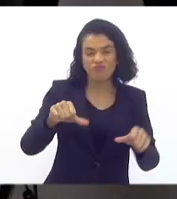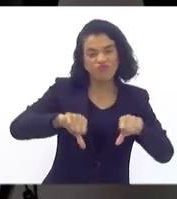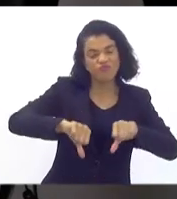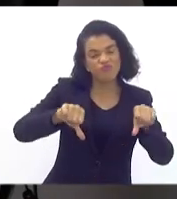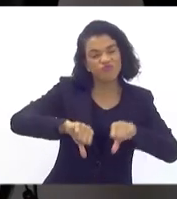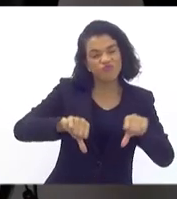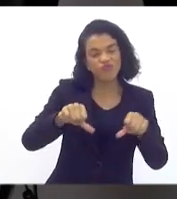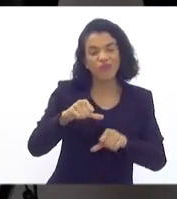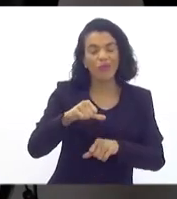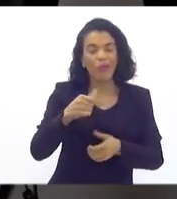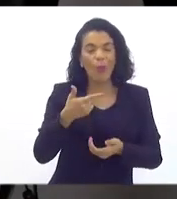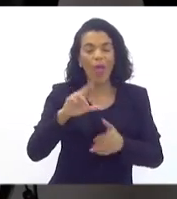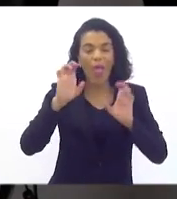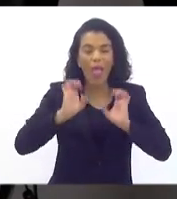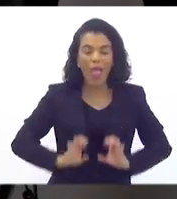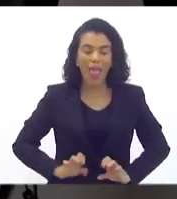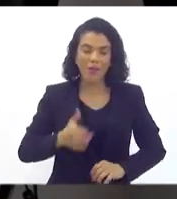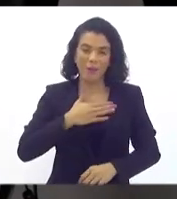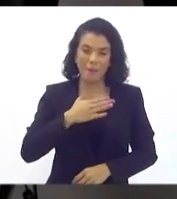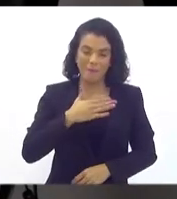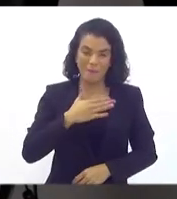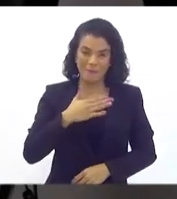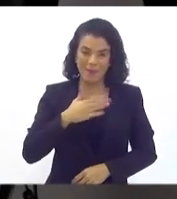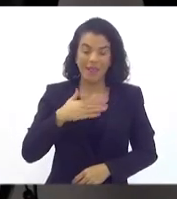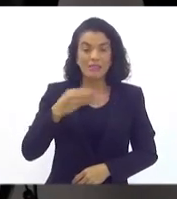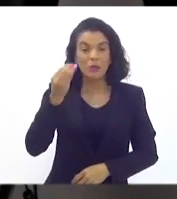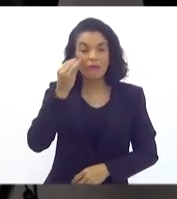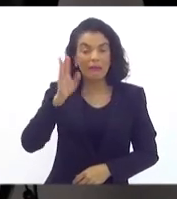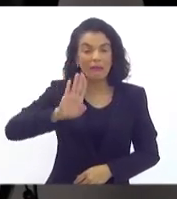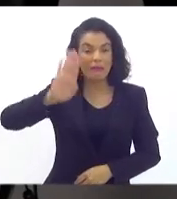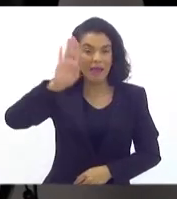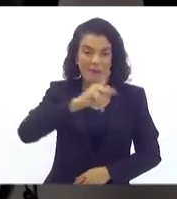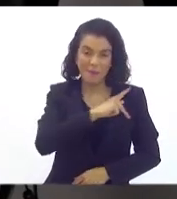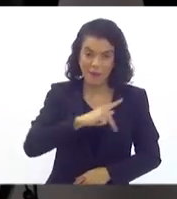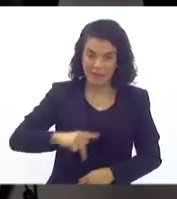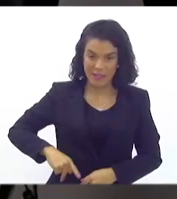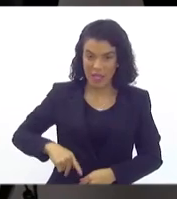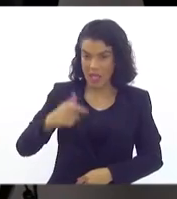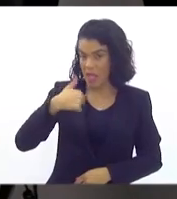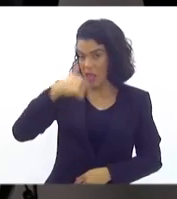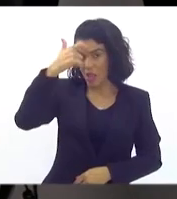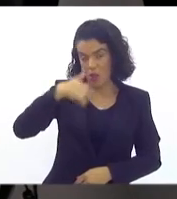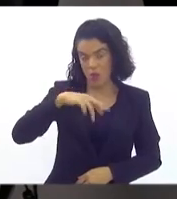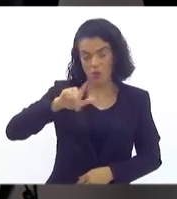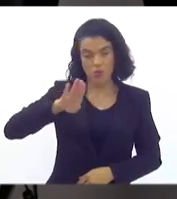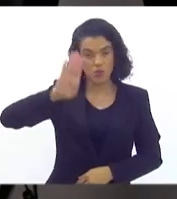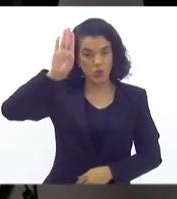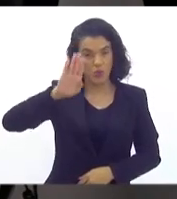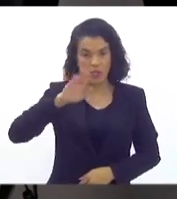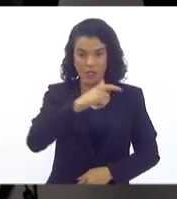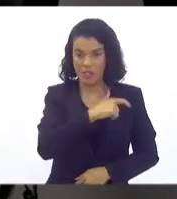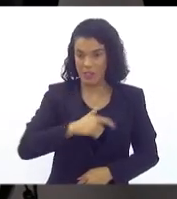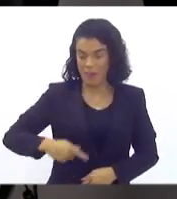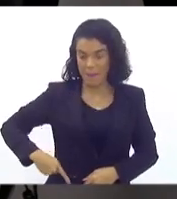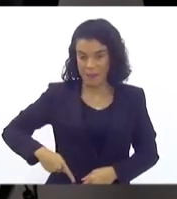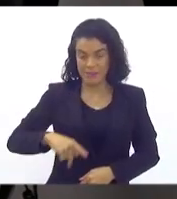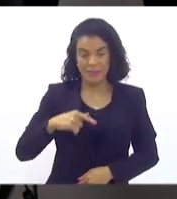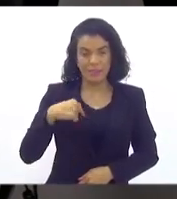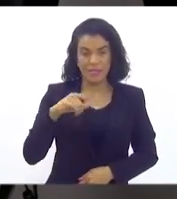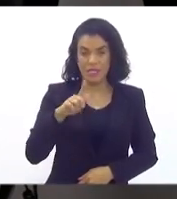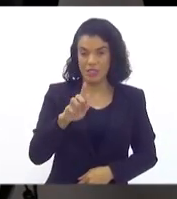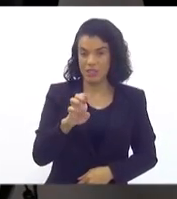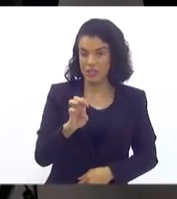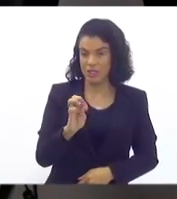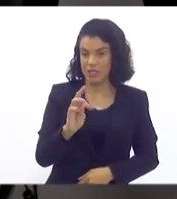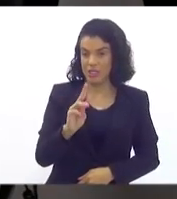o que eu arguir e concorrer a presidência então eu não sou candidato a presidente da retransp